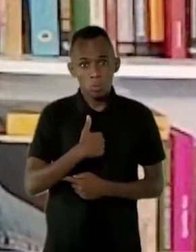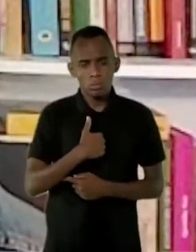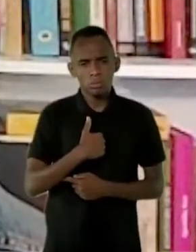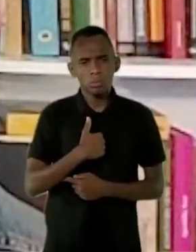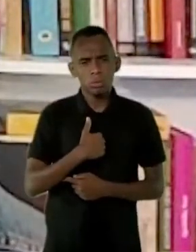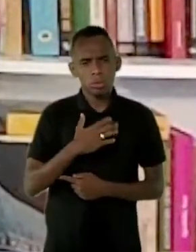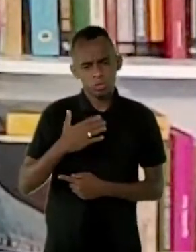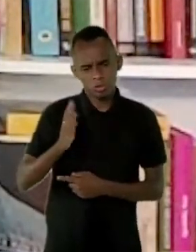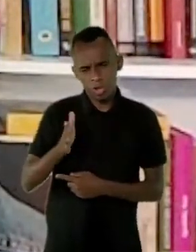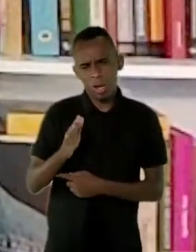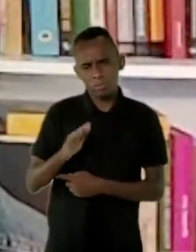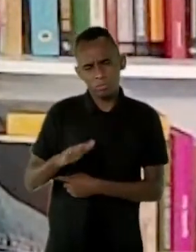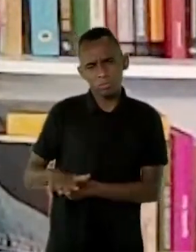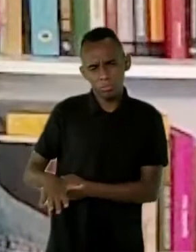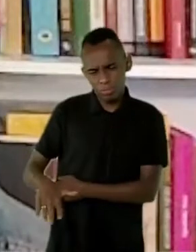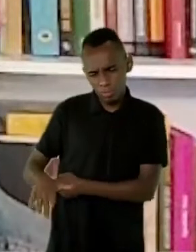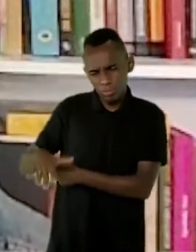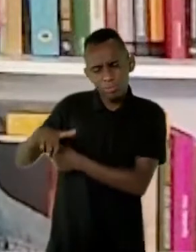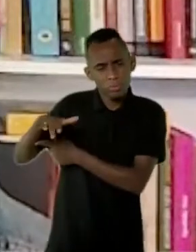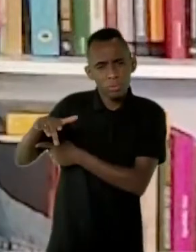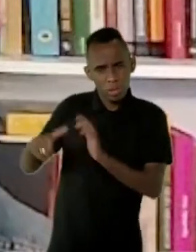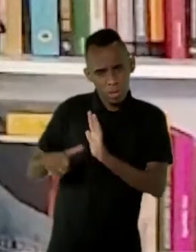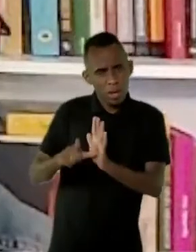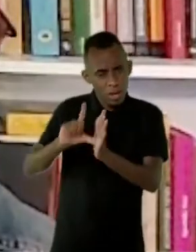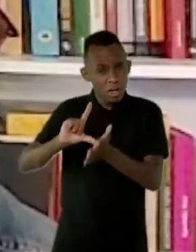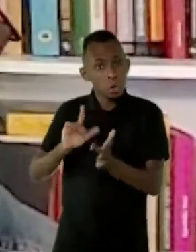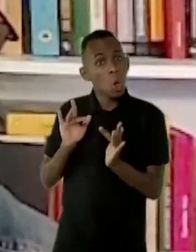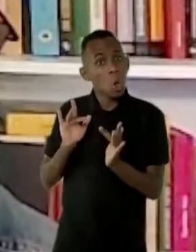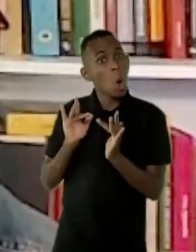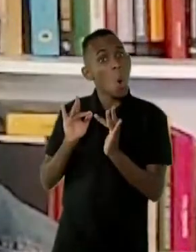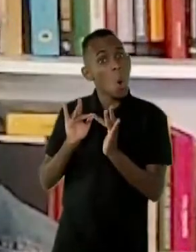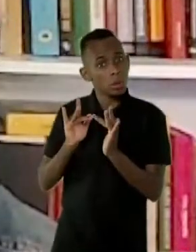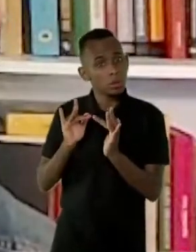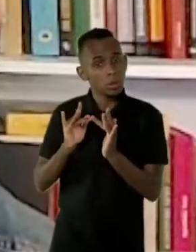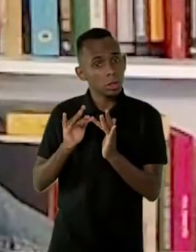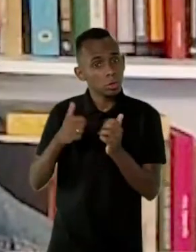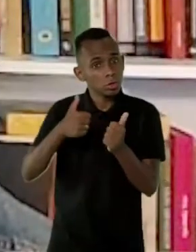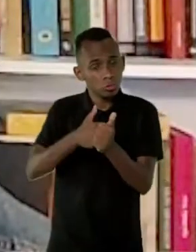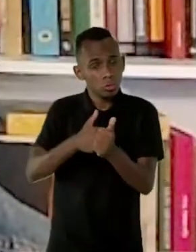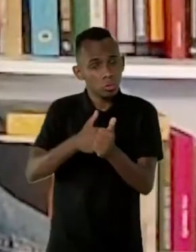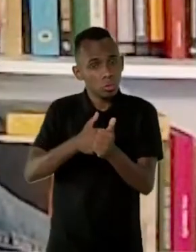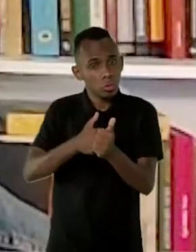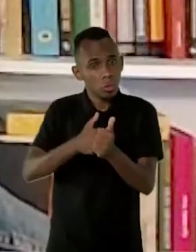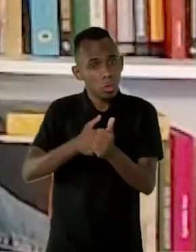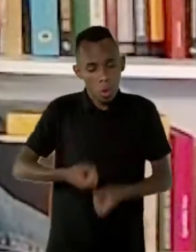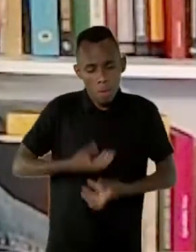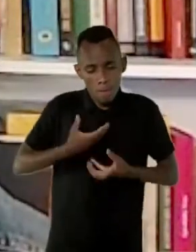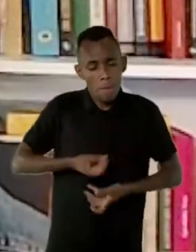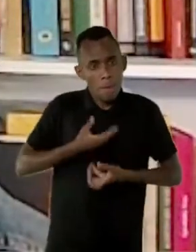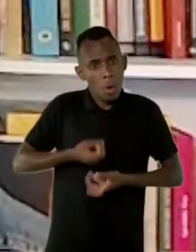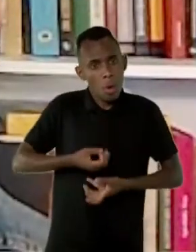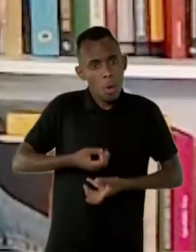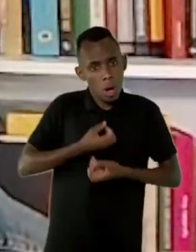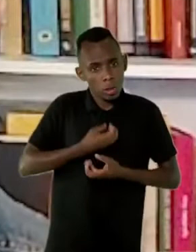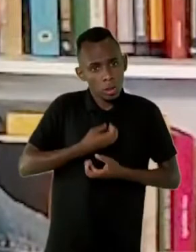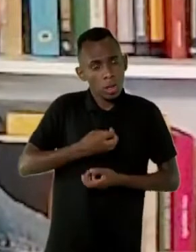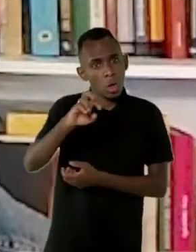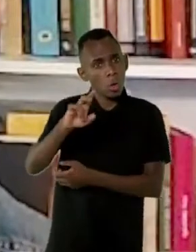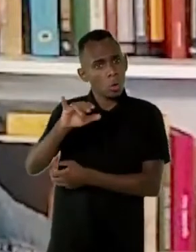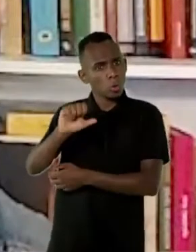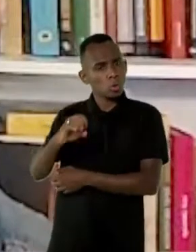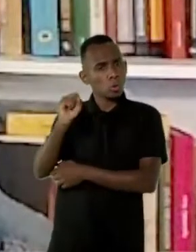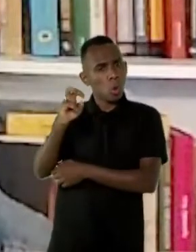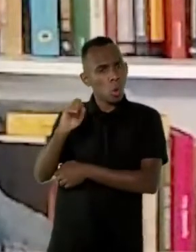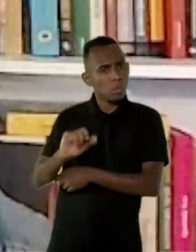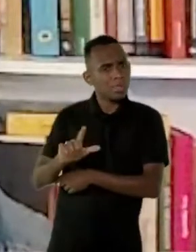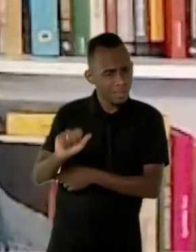muito cedo eu tive contato com o poeta Cruz de Souza. Eu fui descobrir ali no